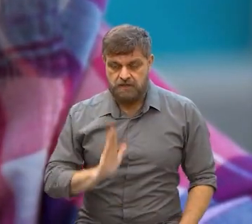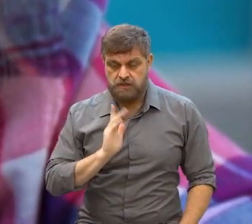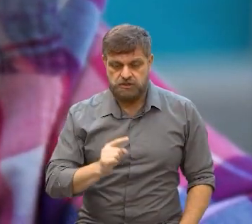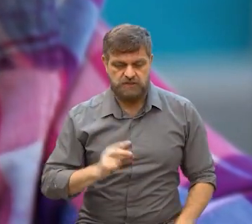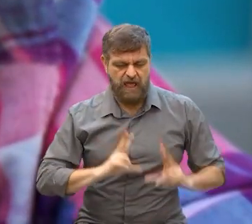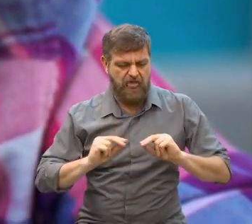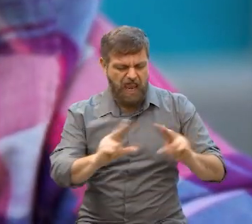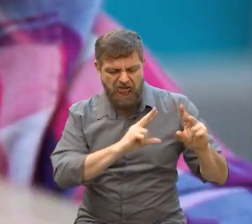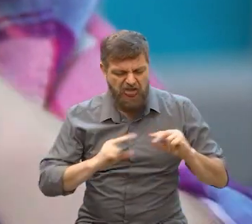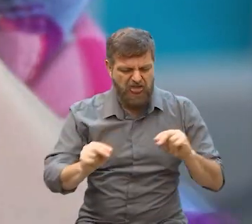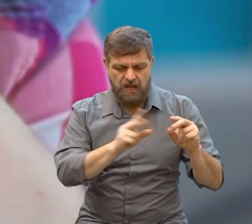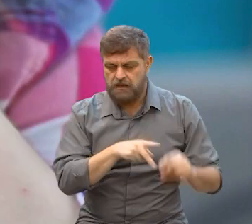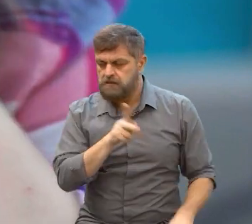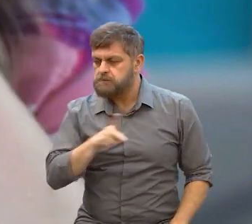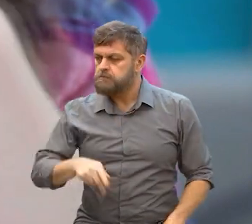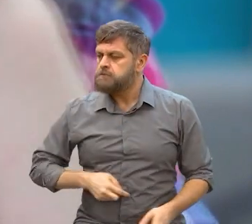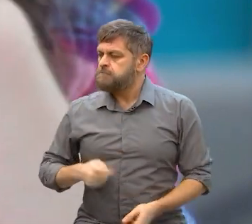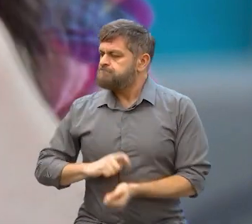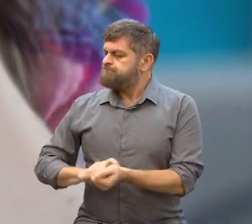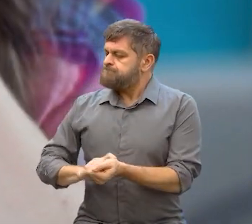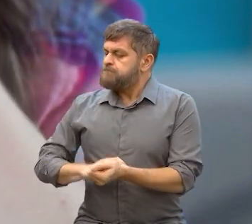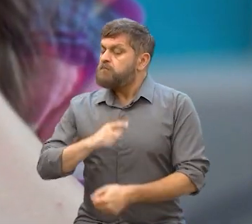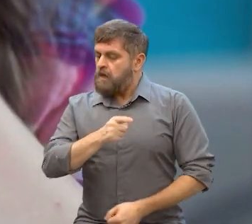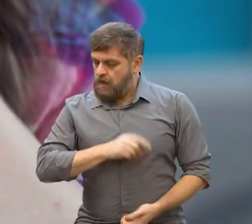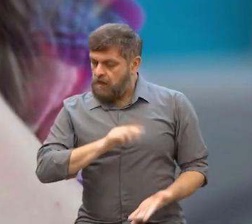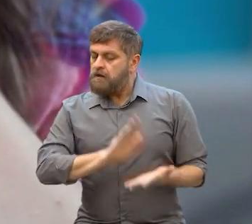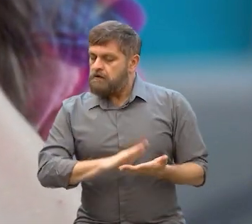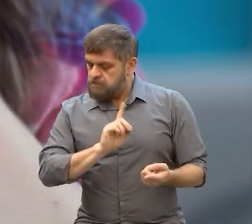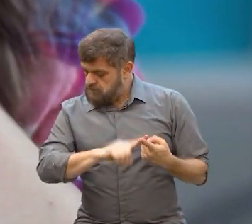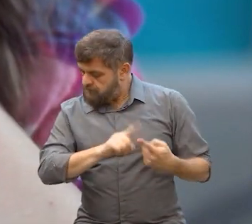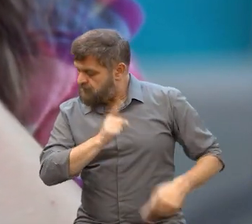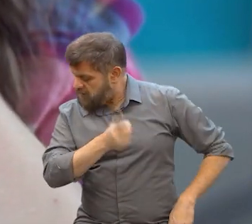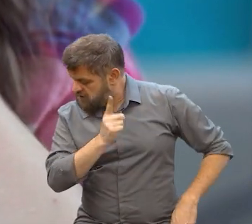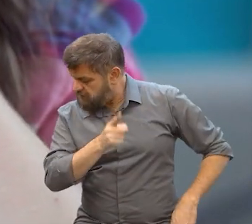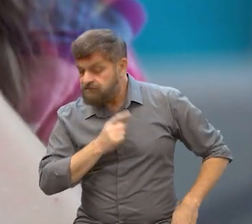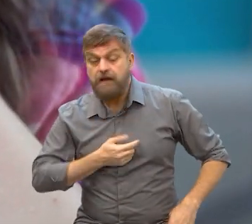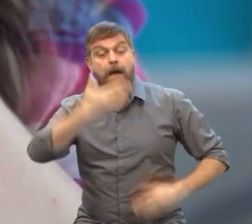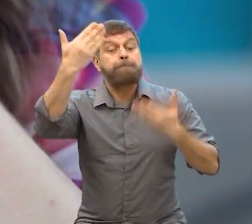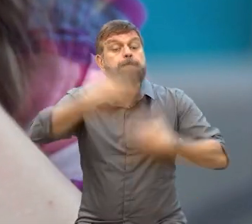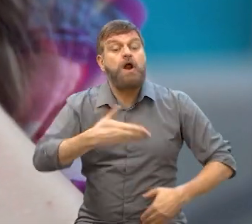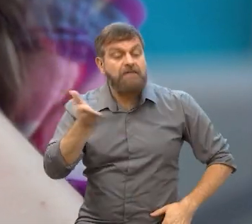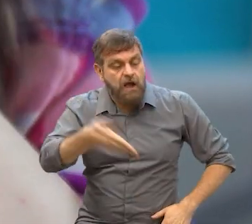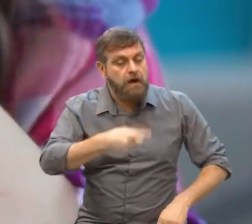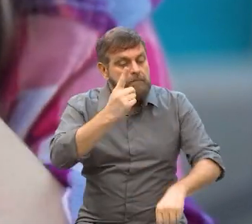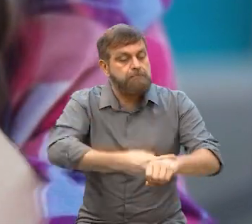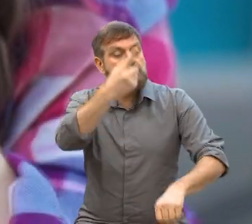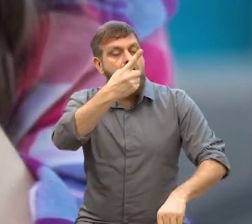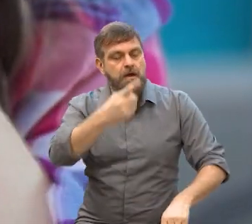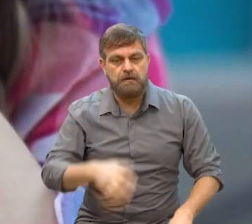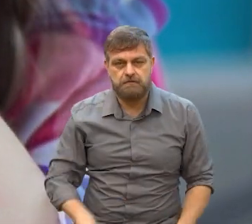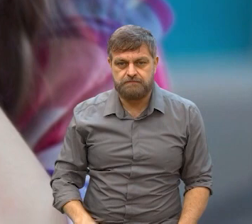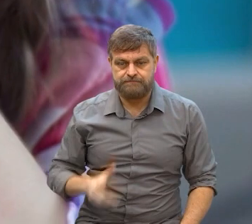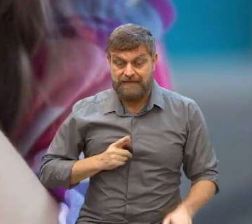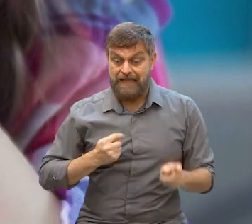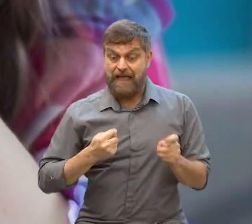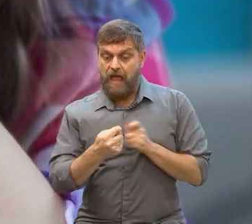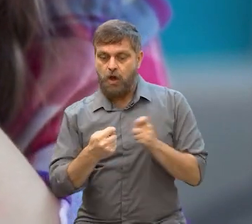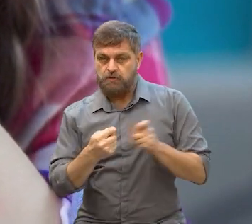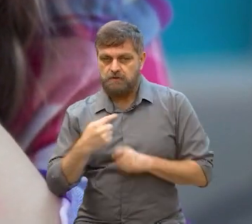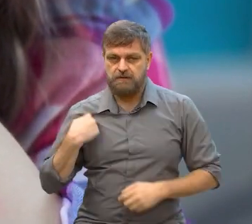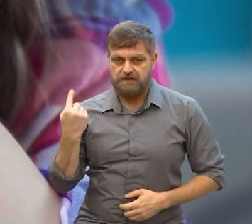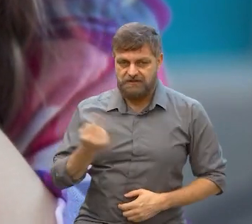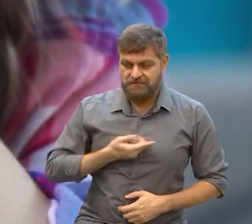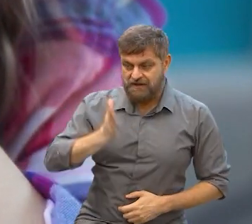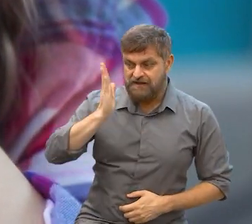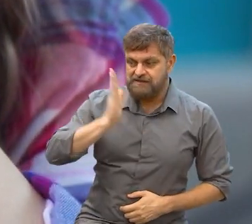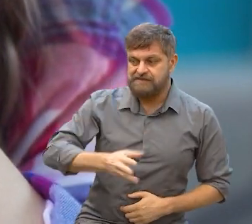aula anterior. Então o professor, para punir, né? Então não é uma... Aí, veja, é o controle, é a pior Muitos exemplo. de nós, a gente